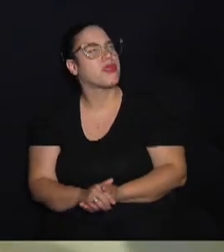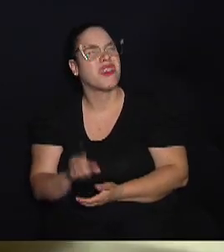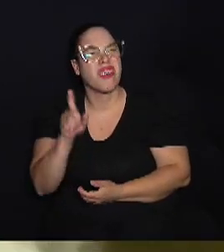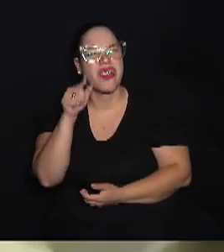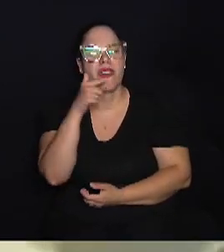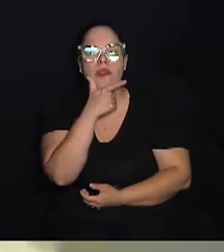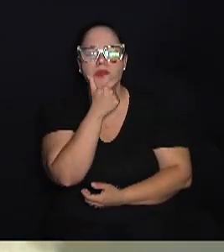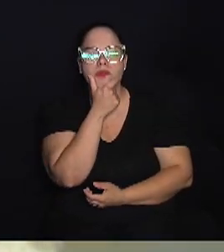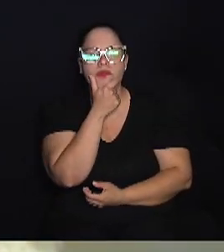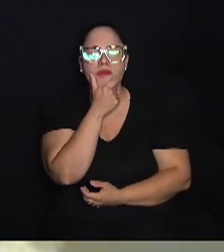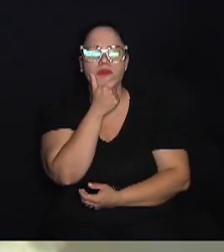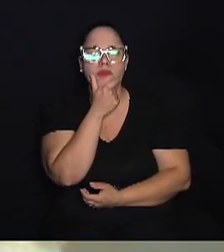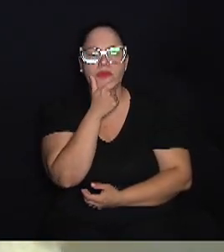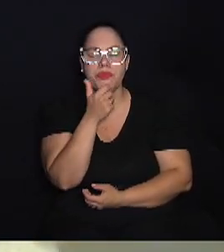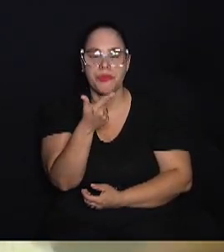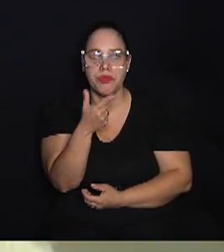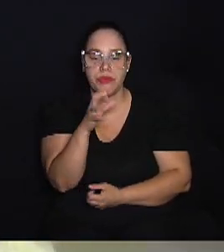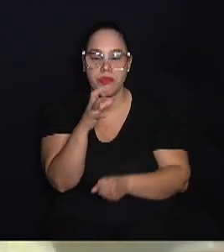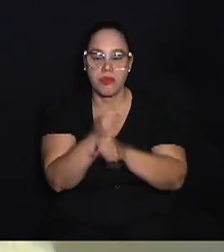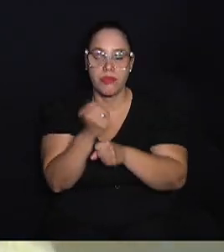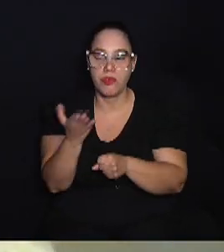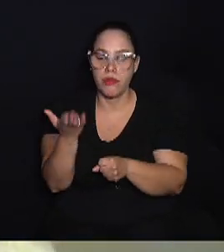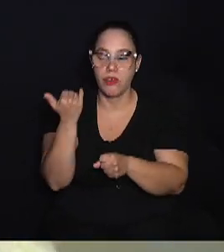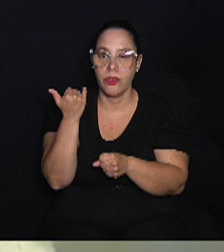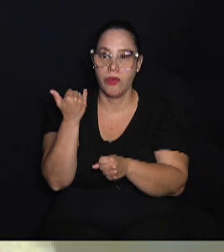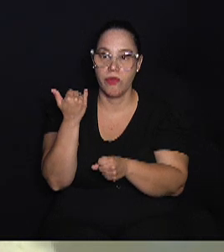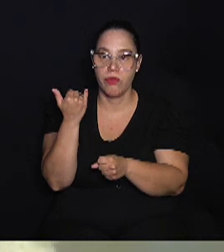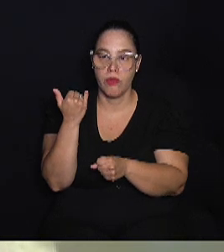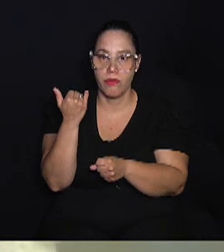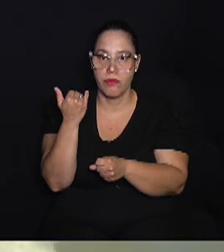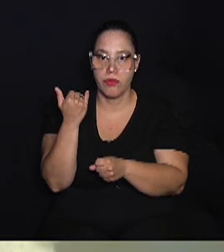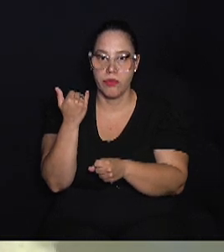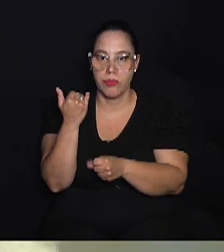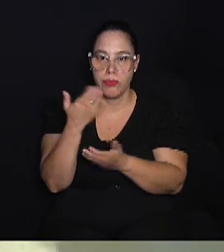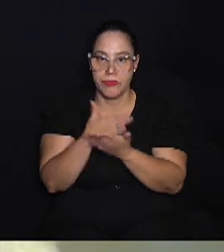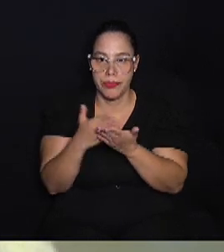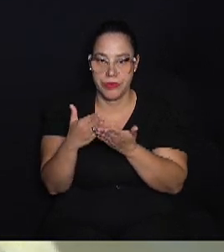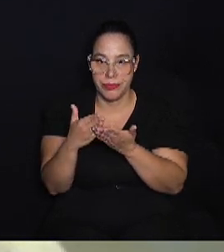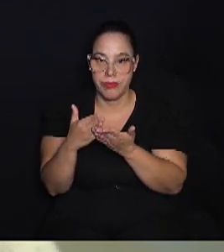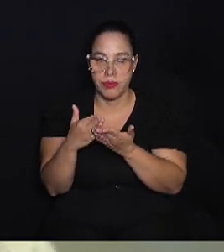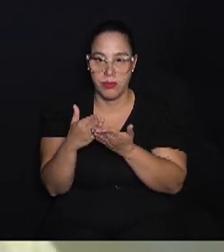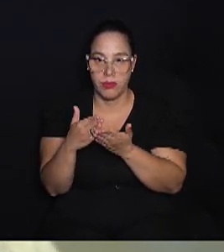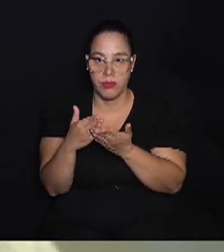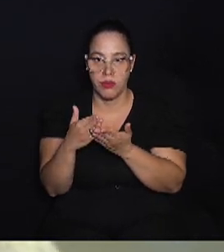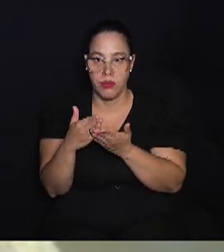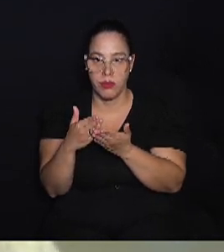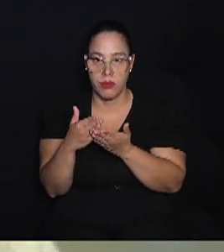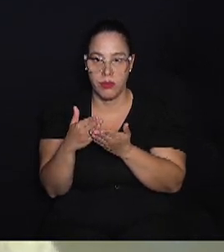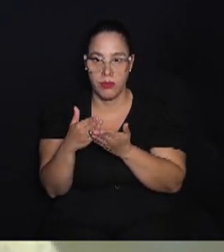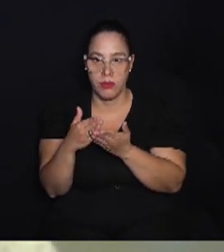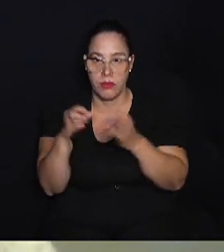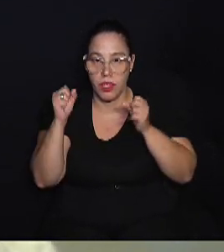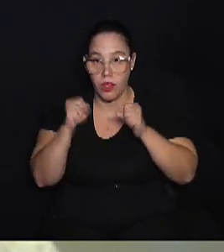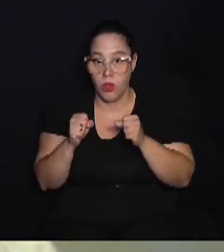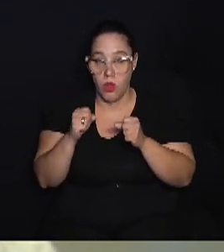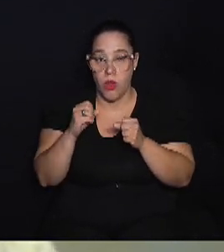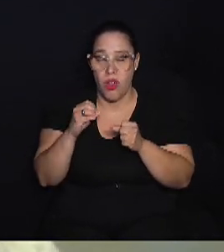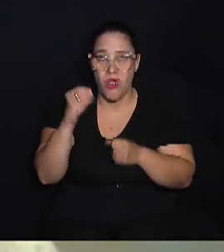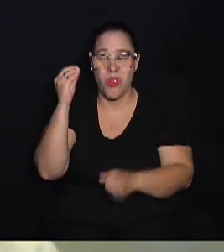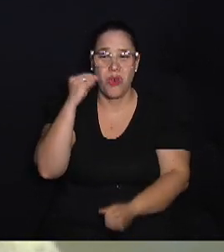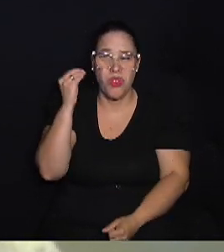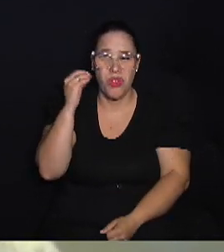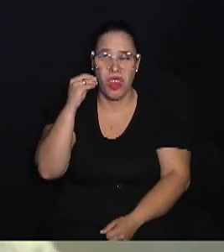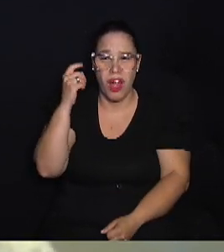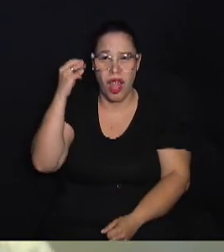A gente diz que começa 20 anos antes porque esse processo inflamatório se inicia por aí. Pode gerar falha de memória, mas é